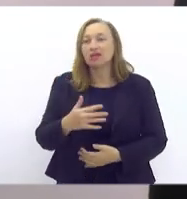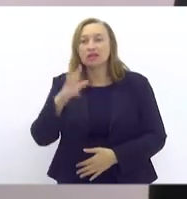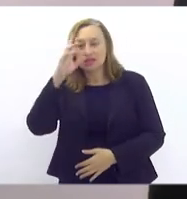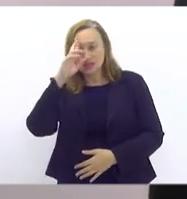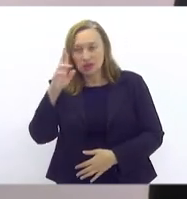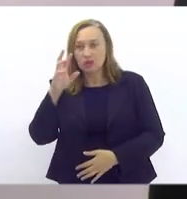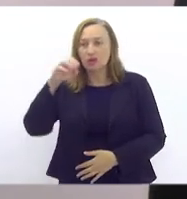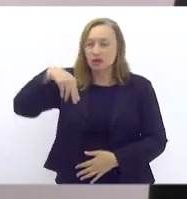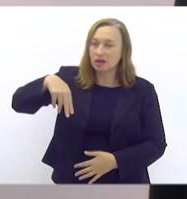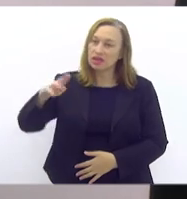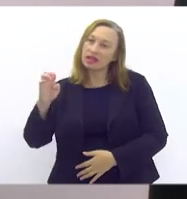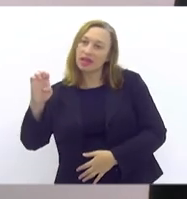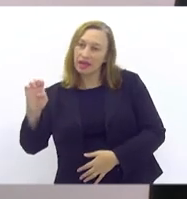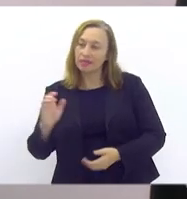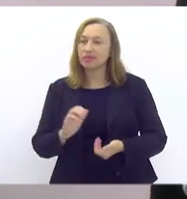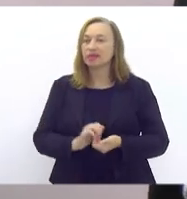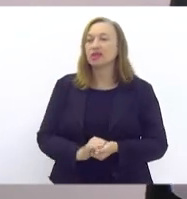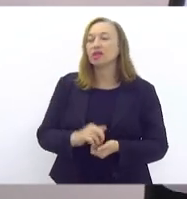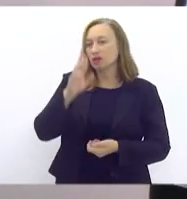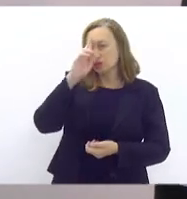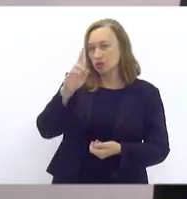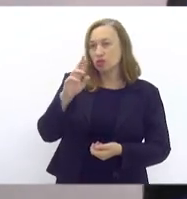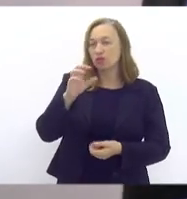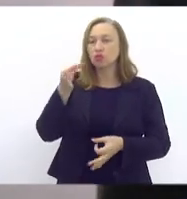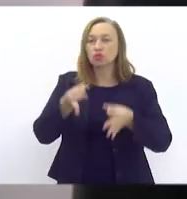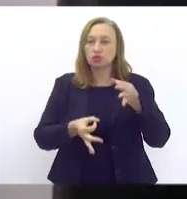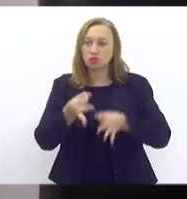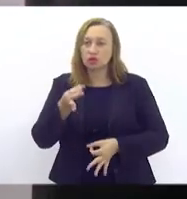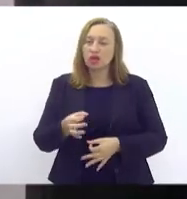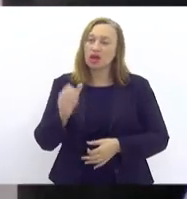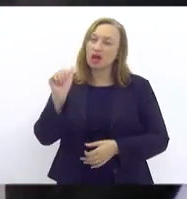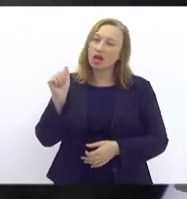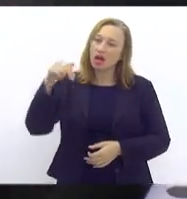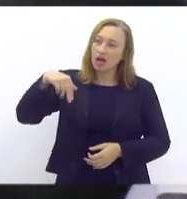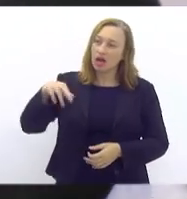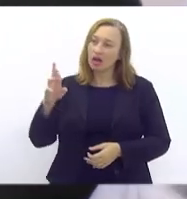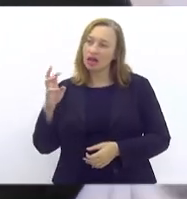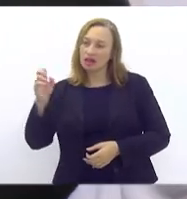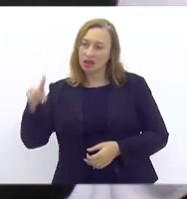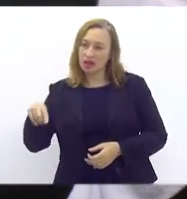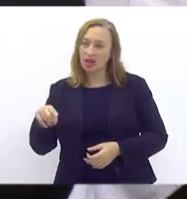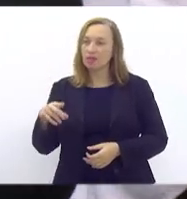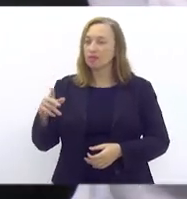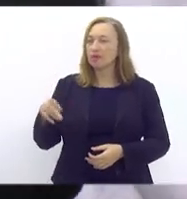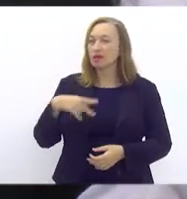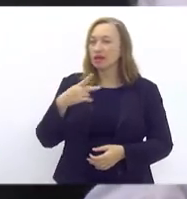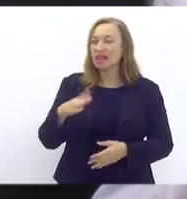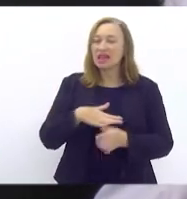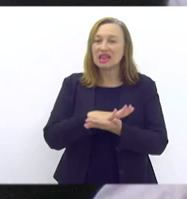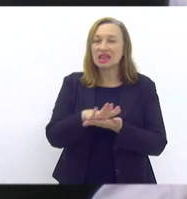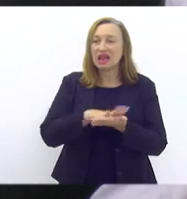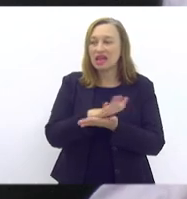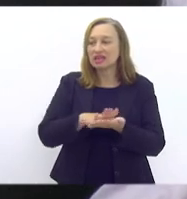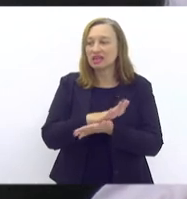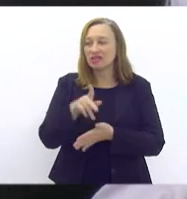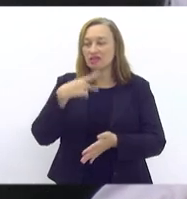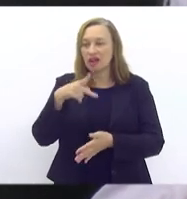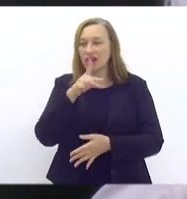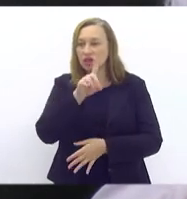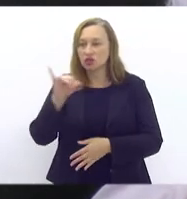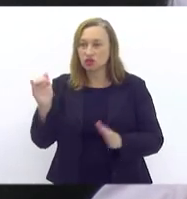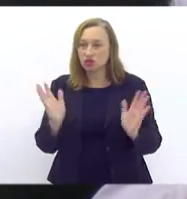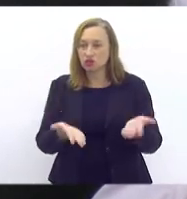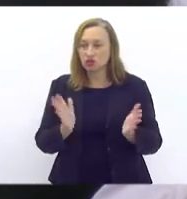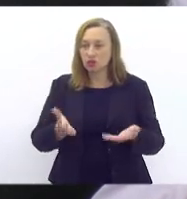Guilherme e e o senhor juiz andé nicol pela explanação e nada mais havendo a tratar no dia de